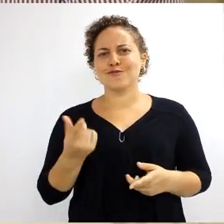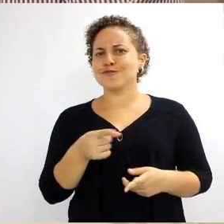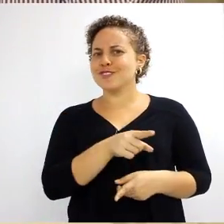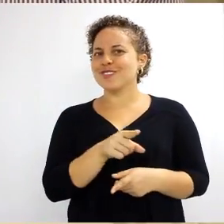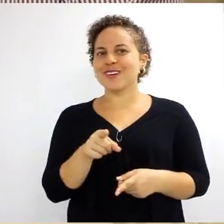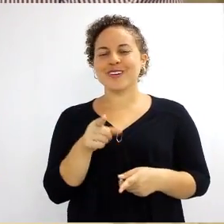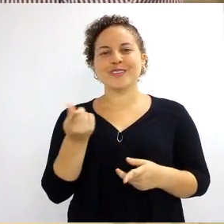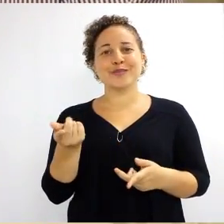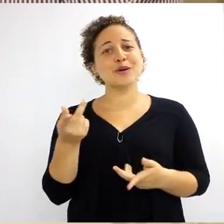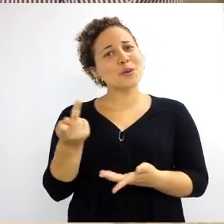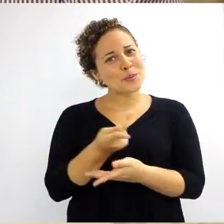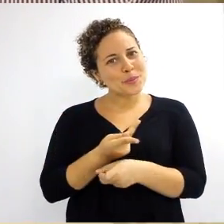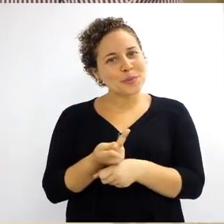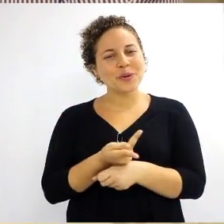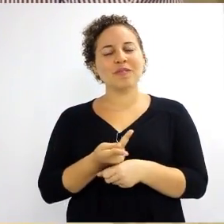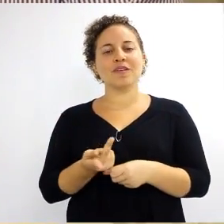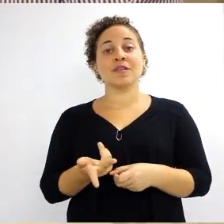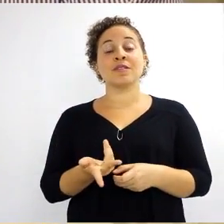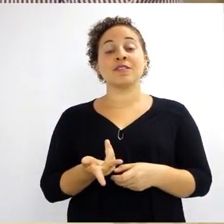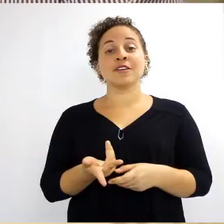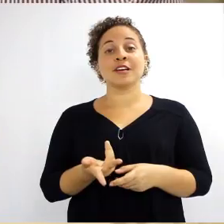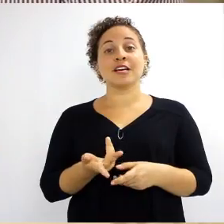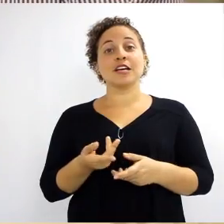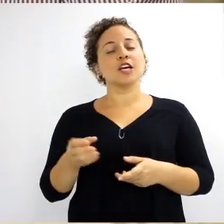que nos procurem para que a gente